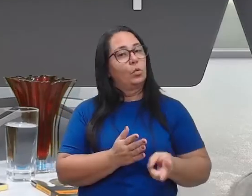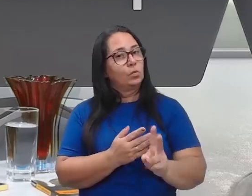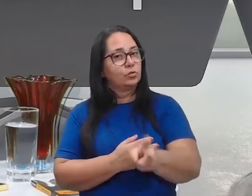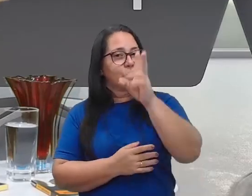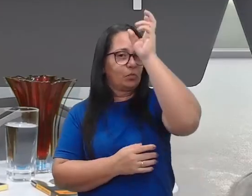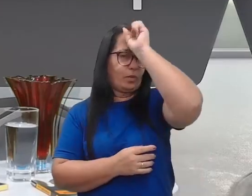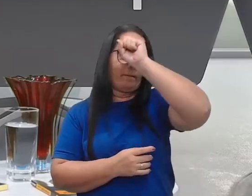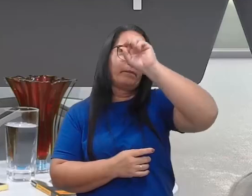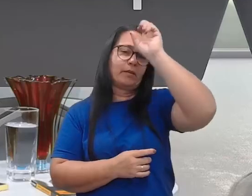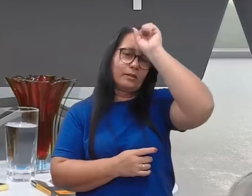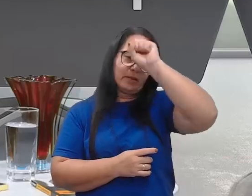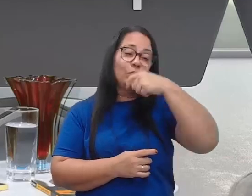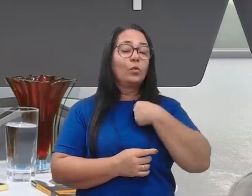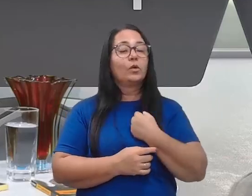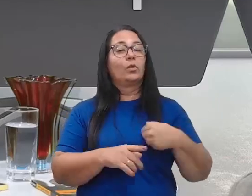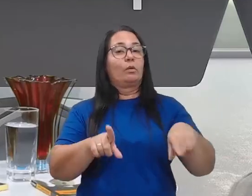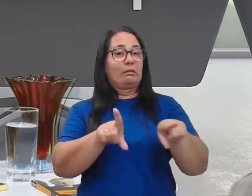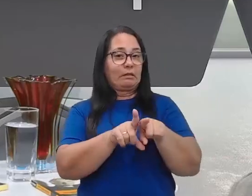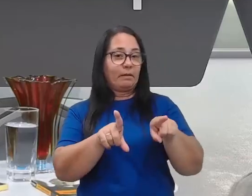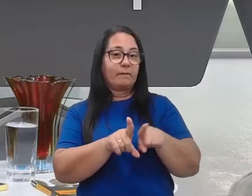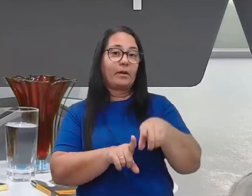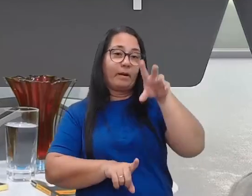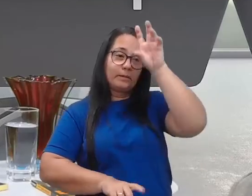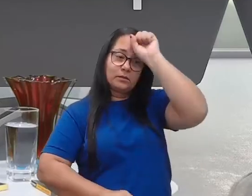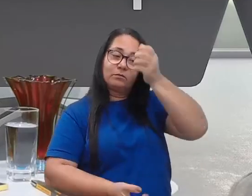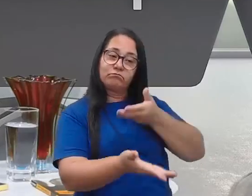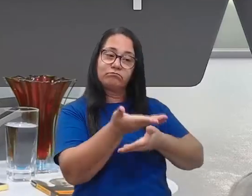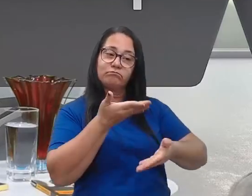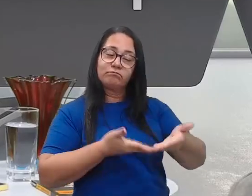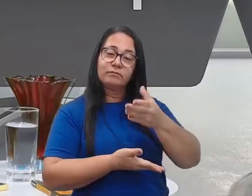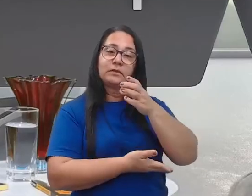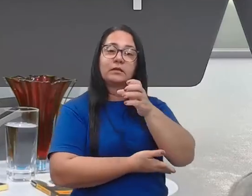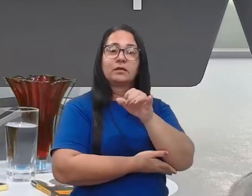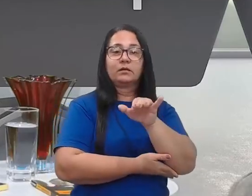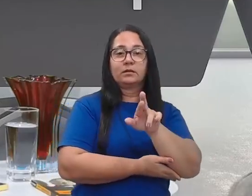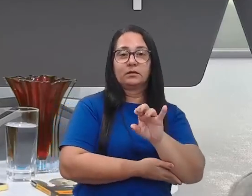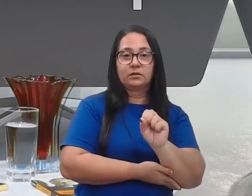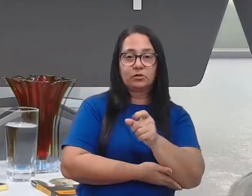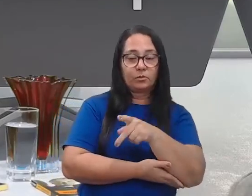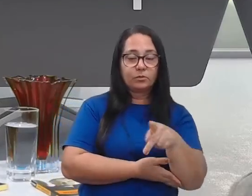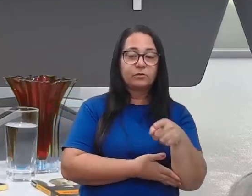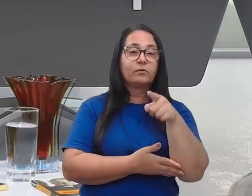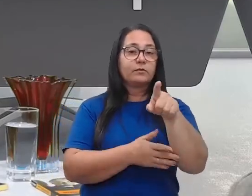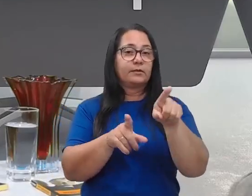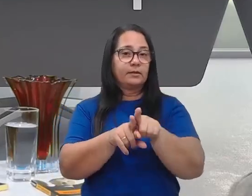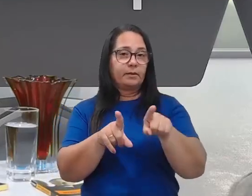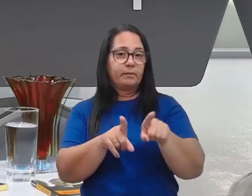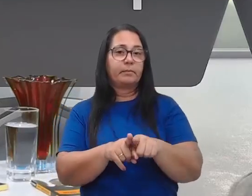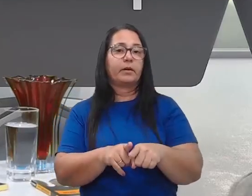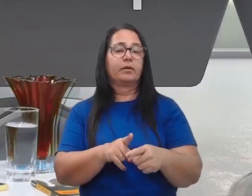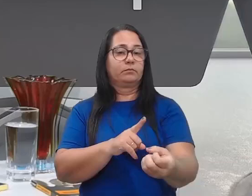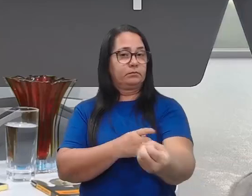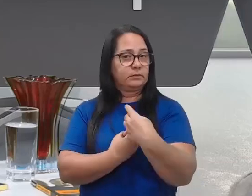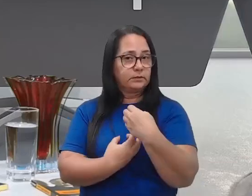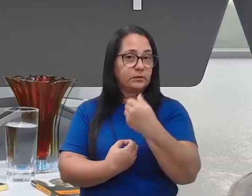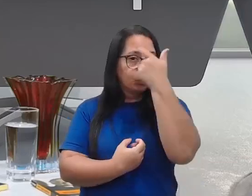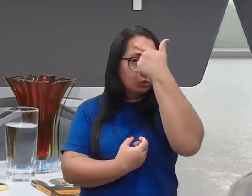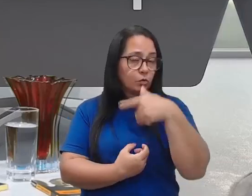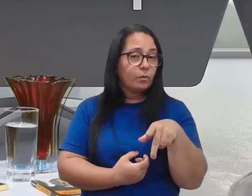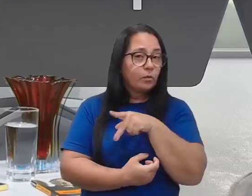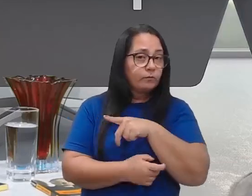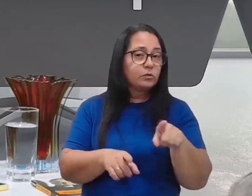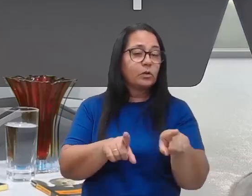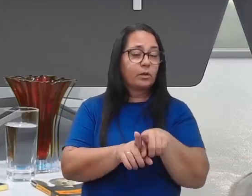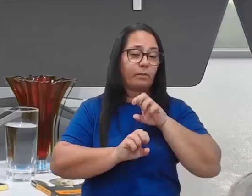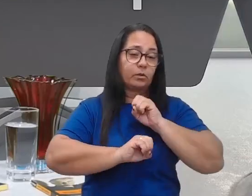aprendendo com a Cris e aprendo com vocês no dia a dia em sala de aula, como eu falei, enquanto eu sou professora também. Mas é trazer essa necessidade